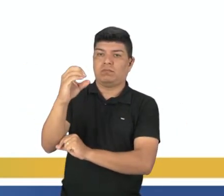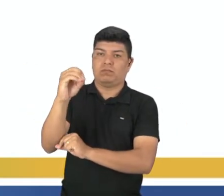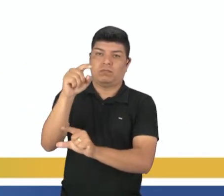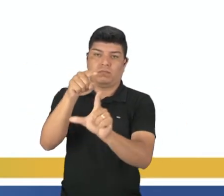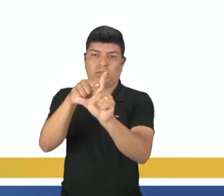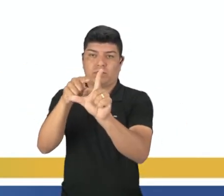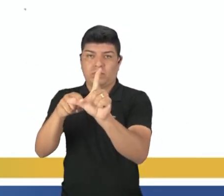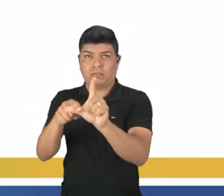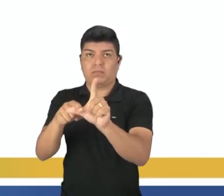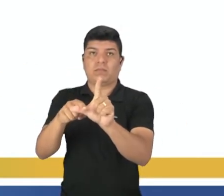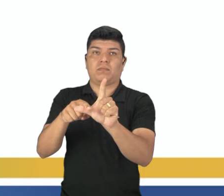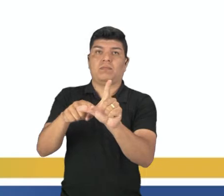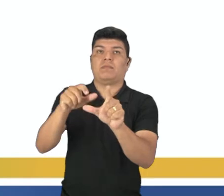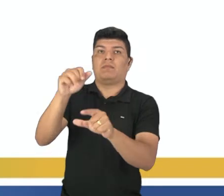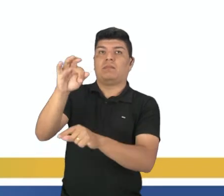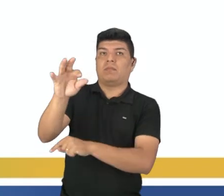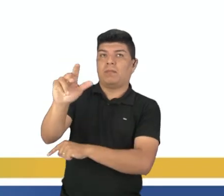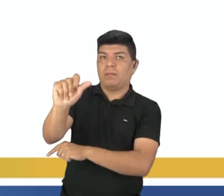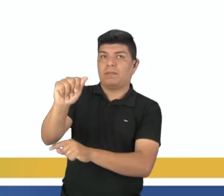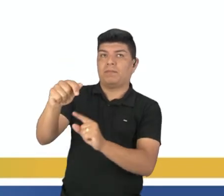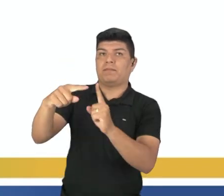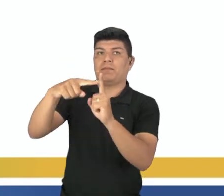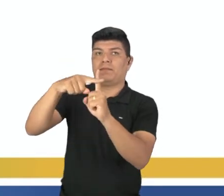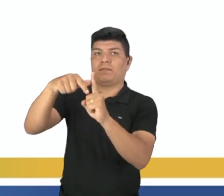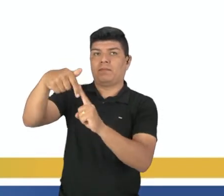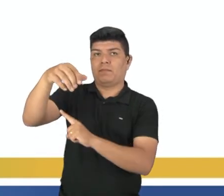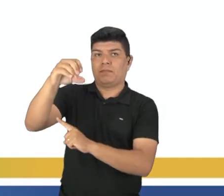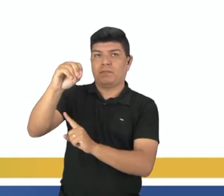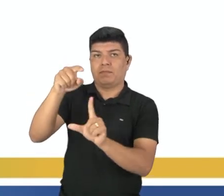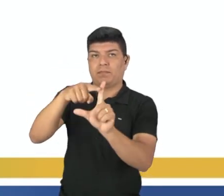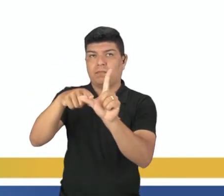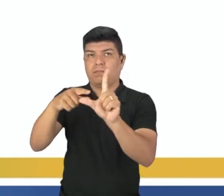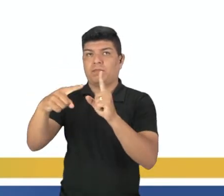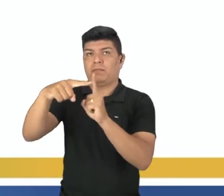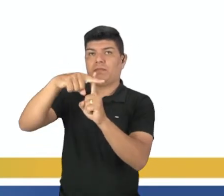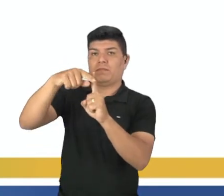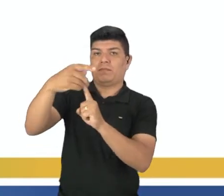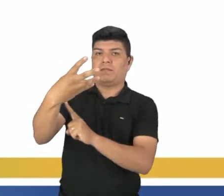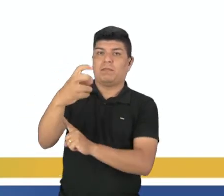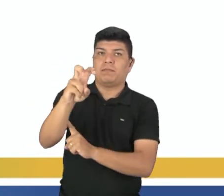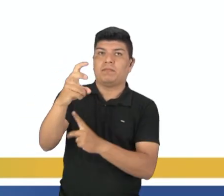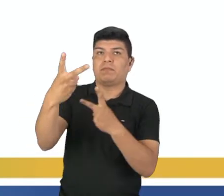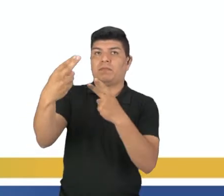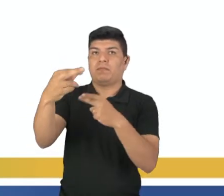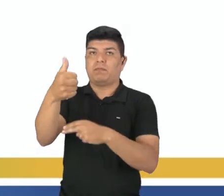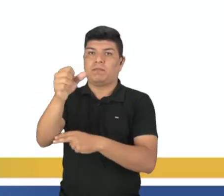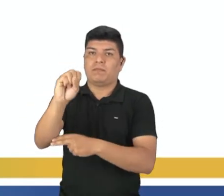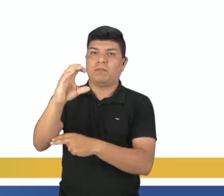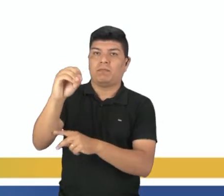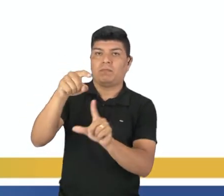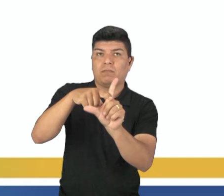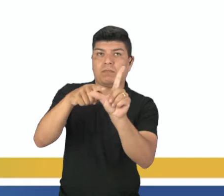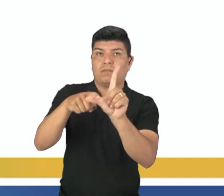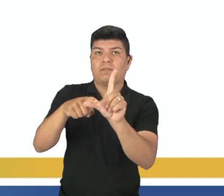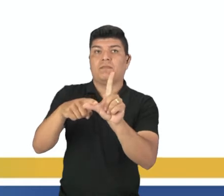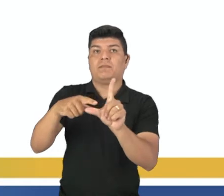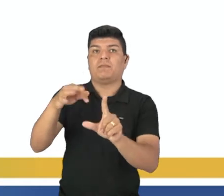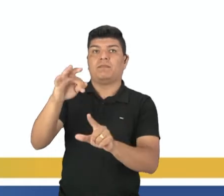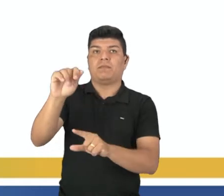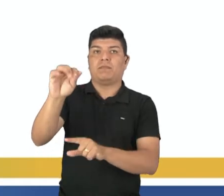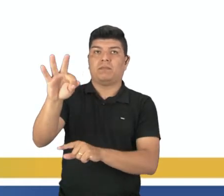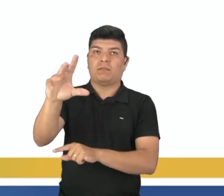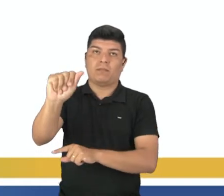alfa mais 70 mais 45 tem que ser igual a 180 graus. Então, nós temos que alfa, né,